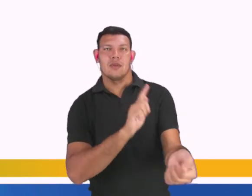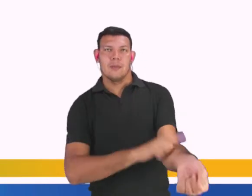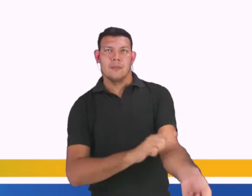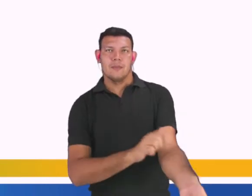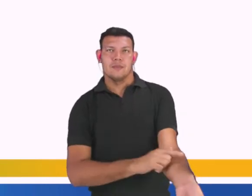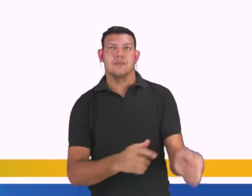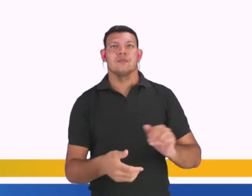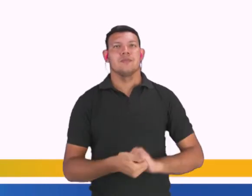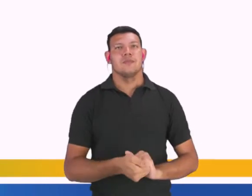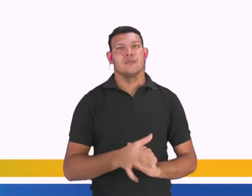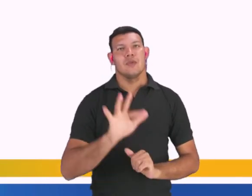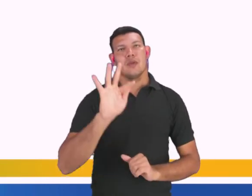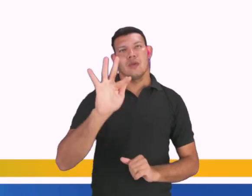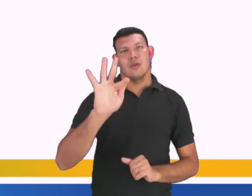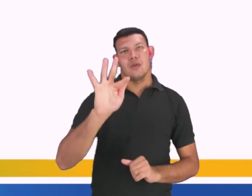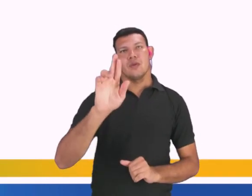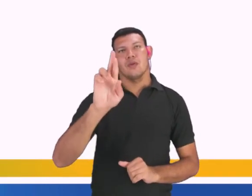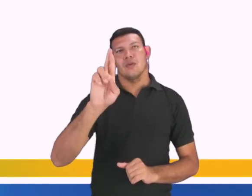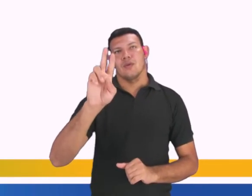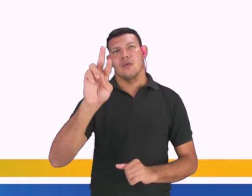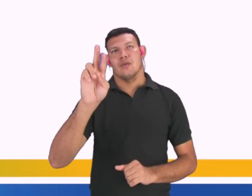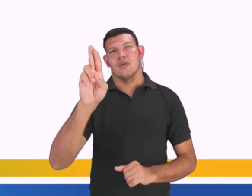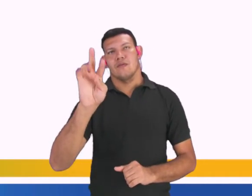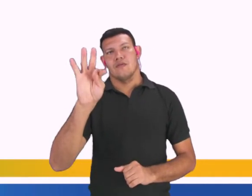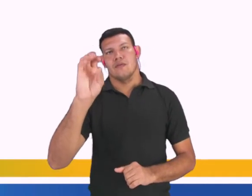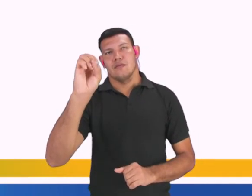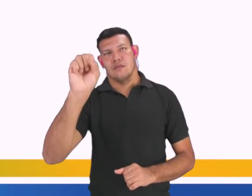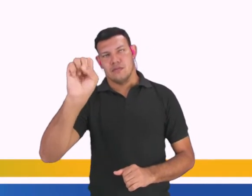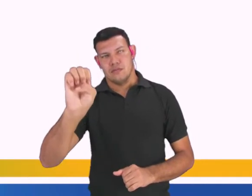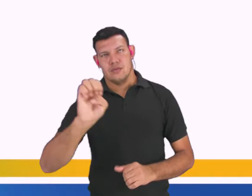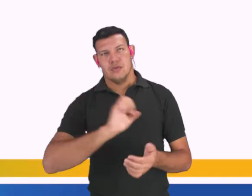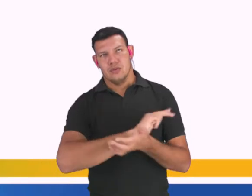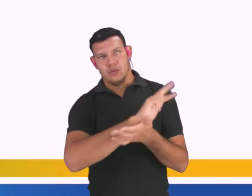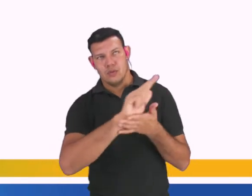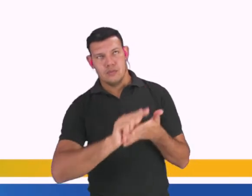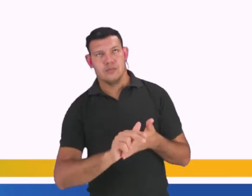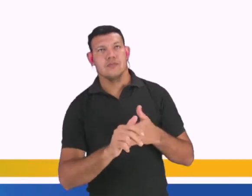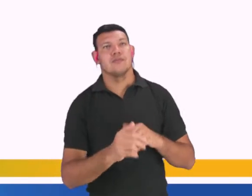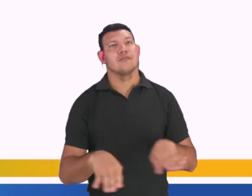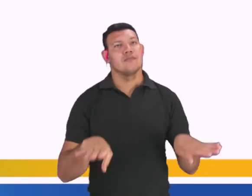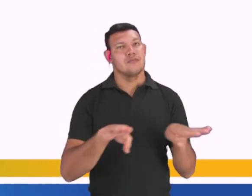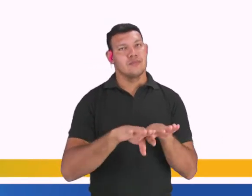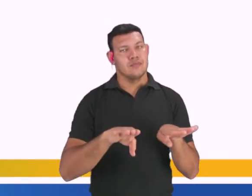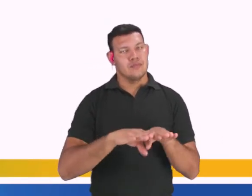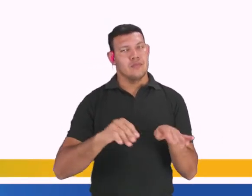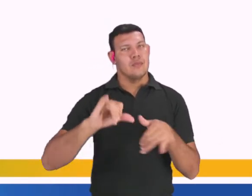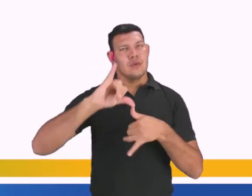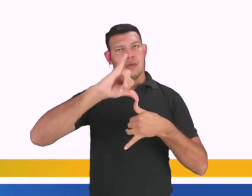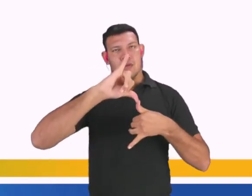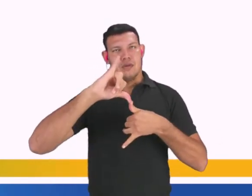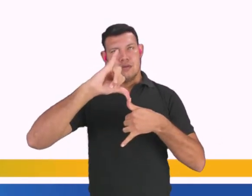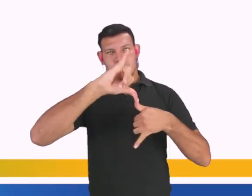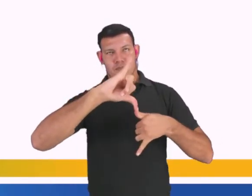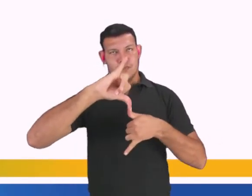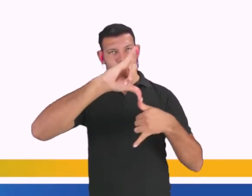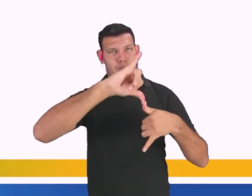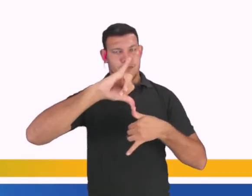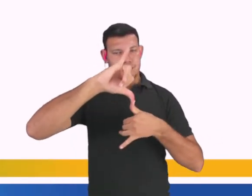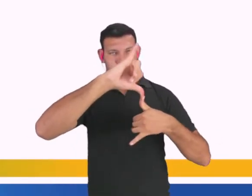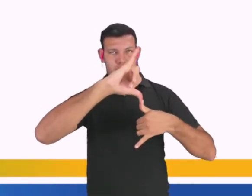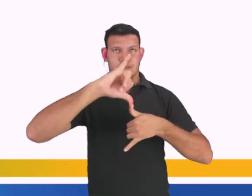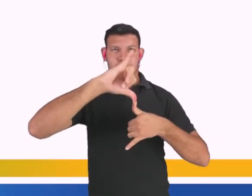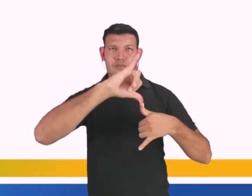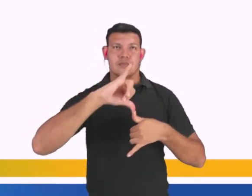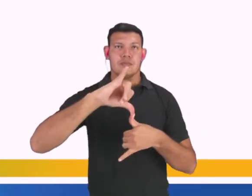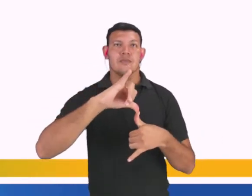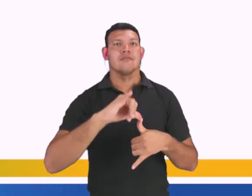da celulose embaixo, nesse quadrado abaixo. Nós temos também os lipídios, que fazem parte também